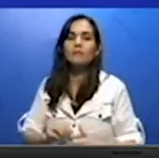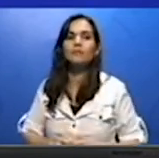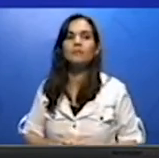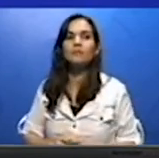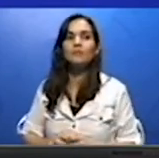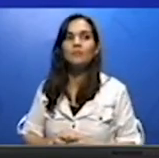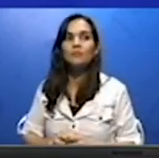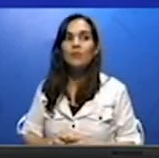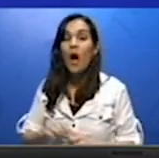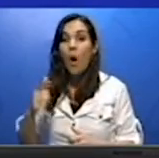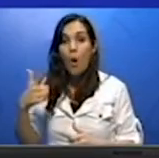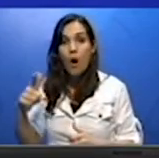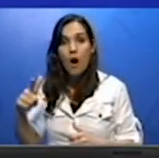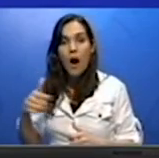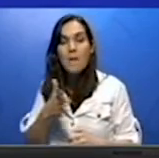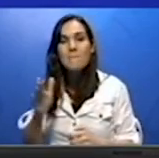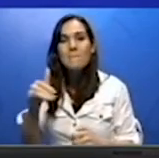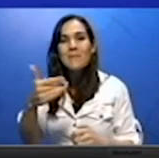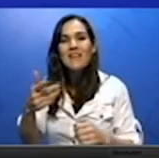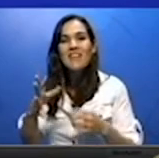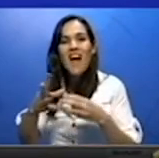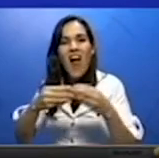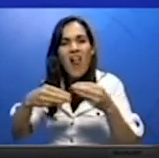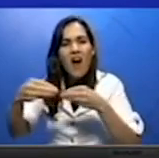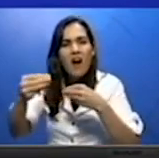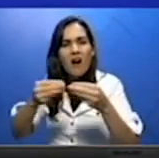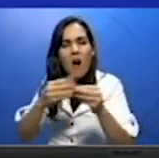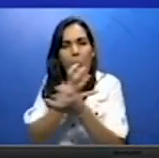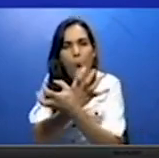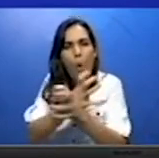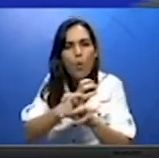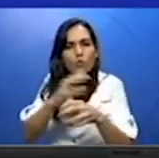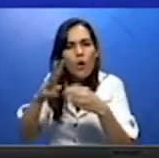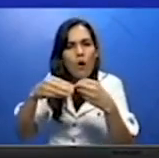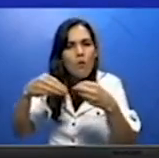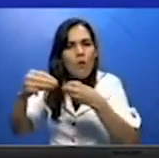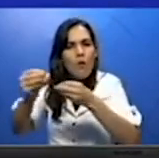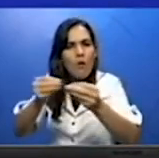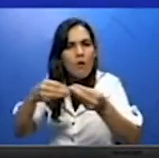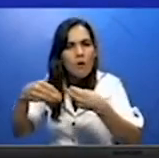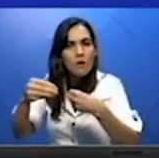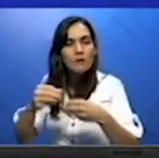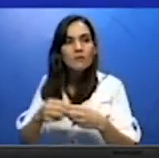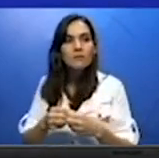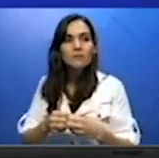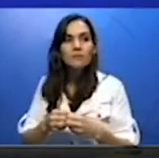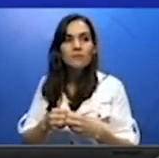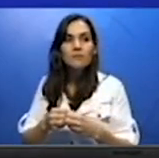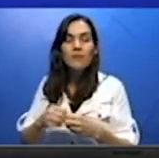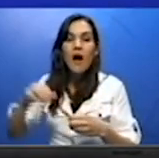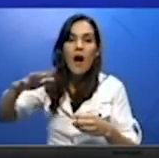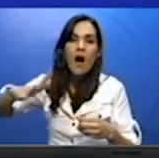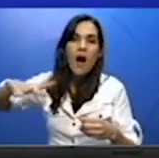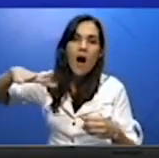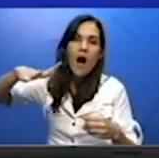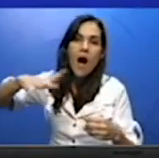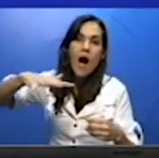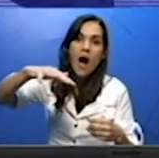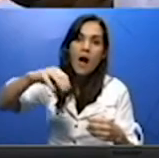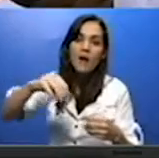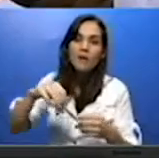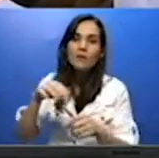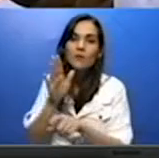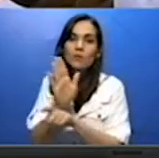apresentam uma coluna vertebral e mandíbulas como exemplo atualmente nós temos a arraia e o tubarão